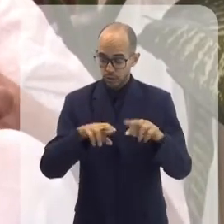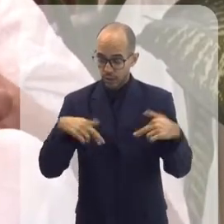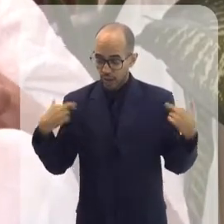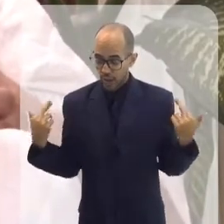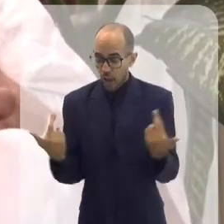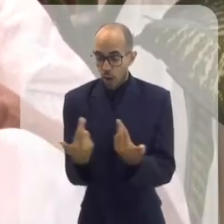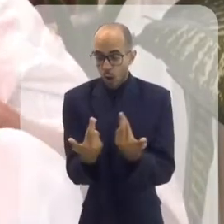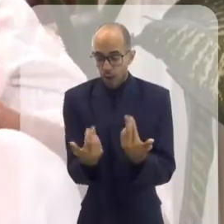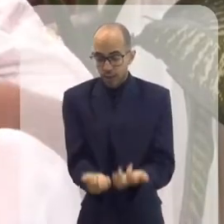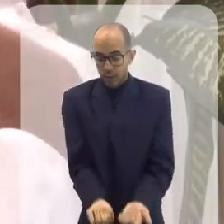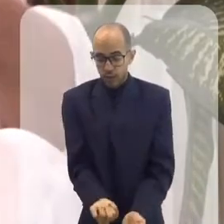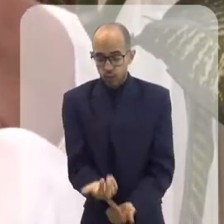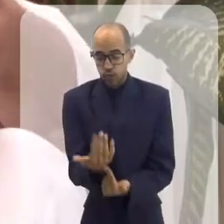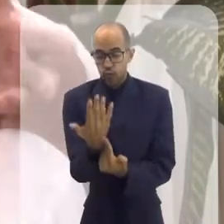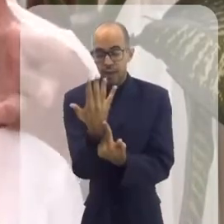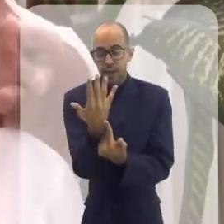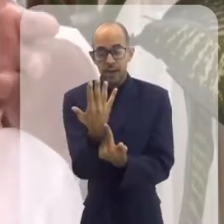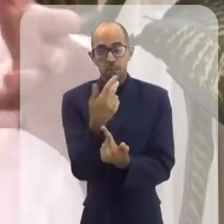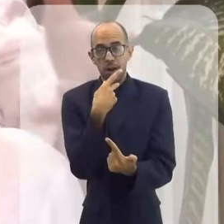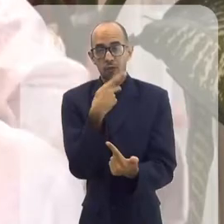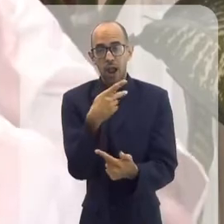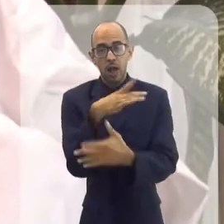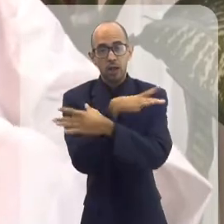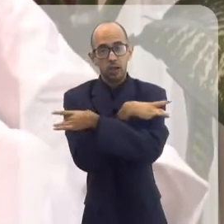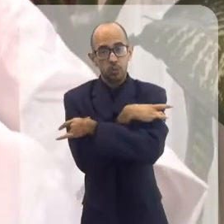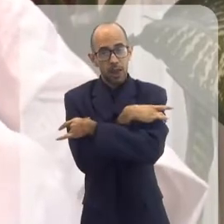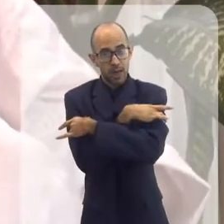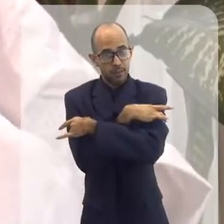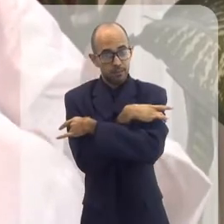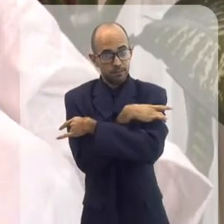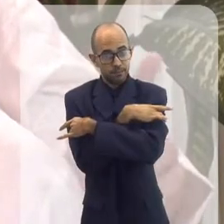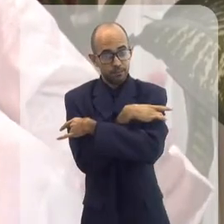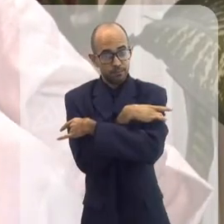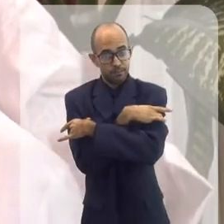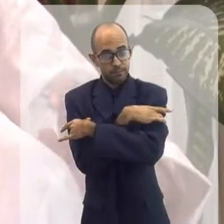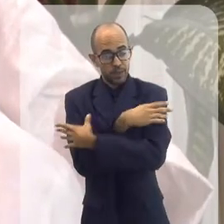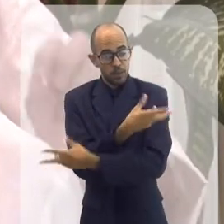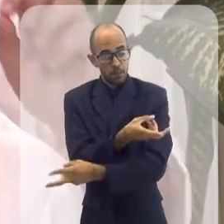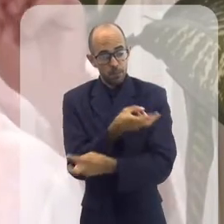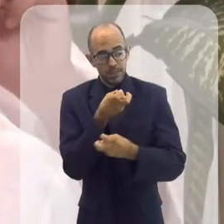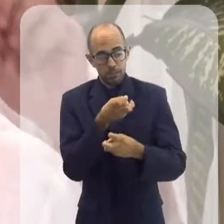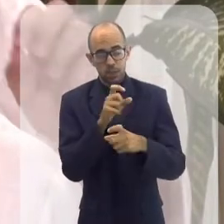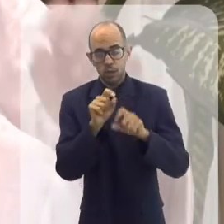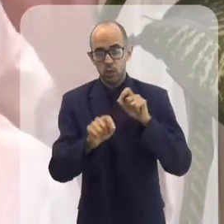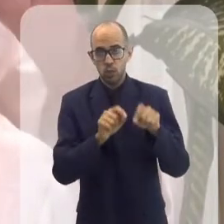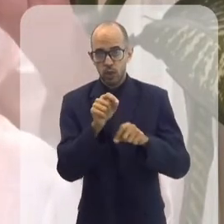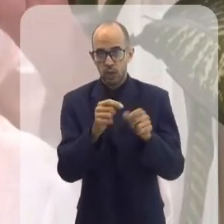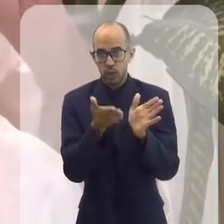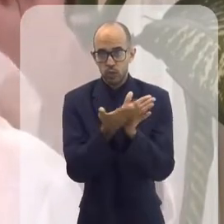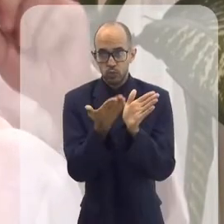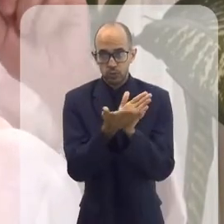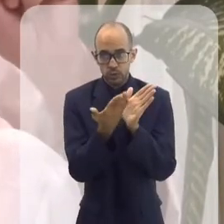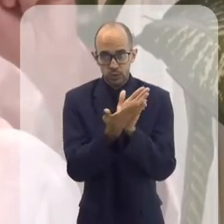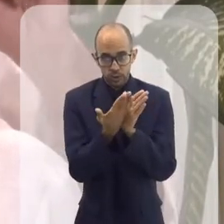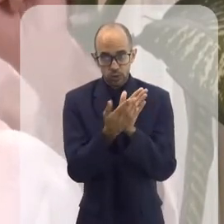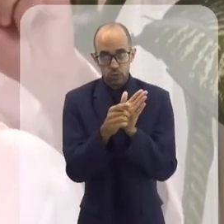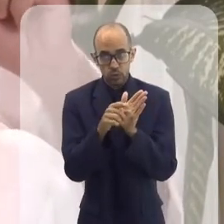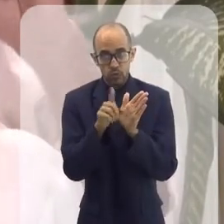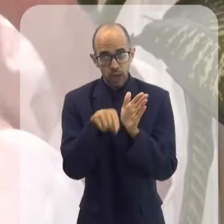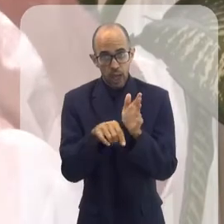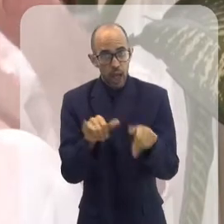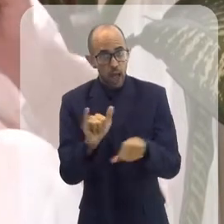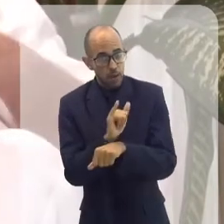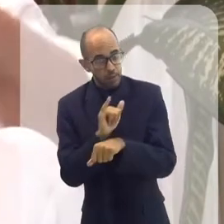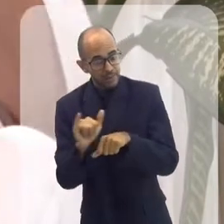aquela roda em volta da fogueira para falar do Candomblé e disse ela eu percebi que os livros